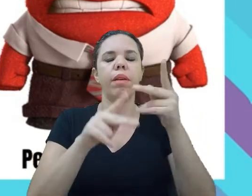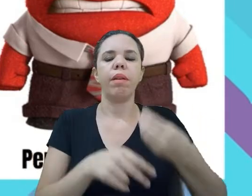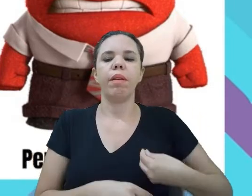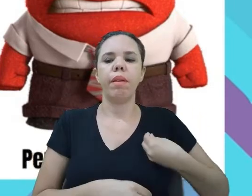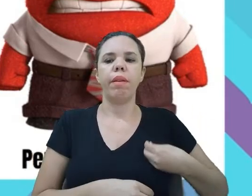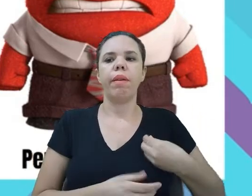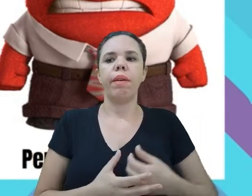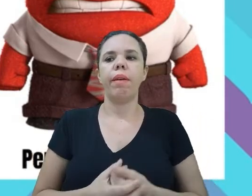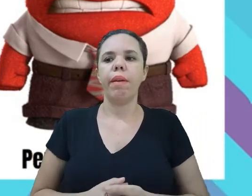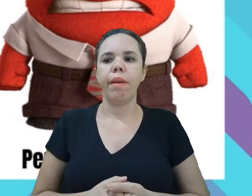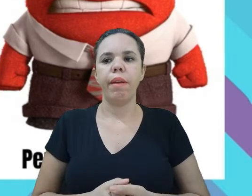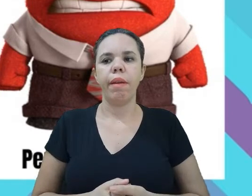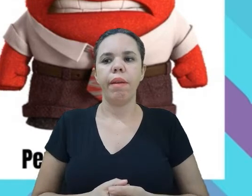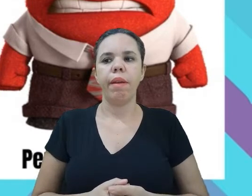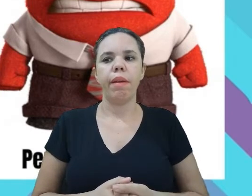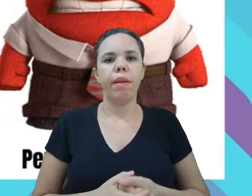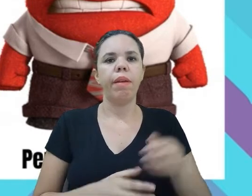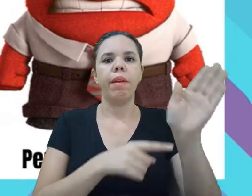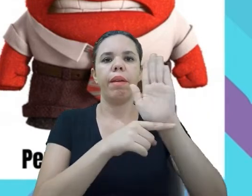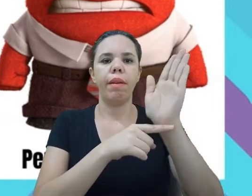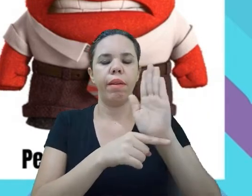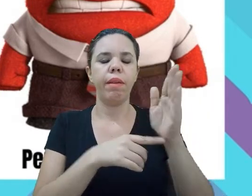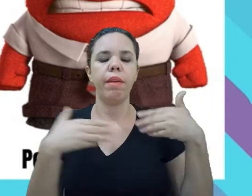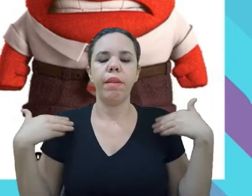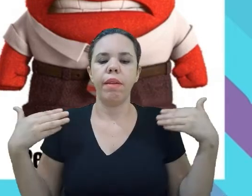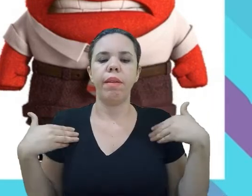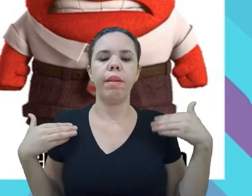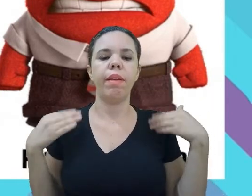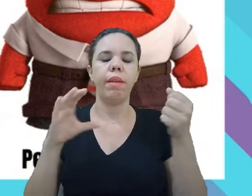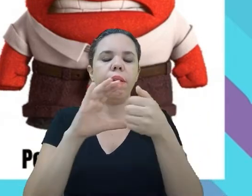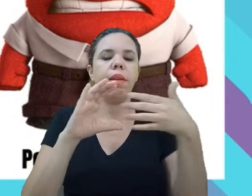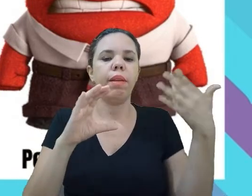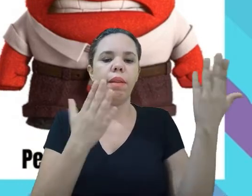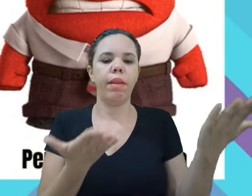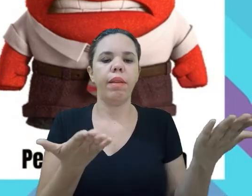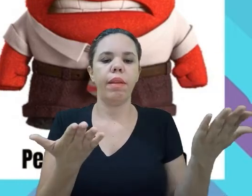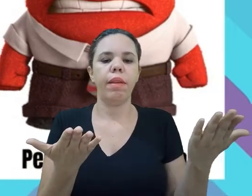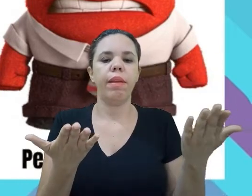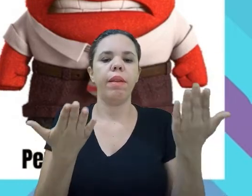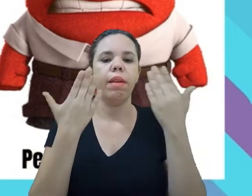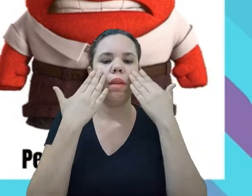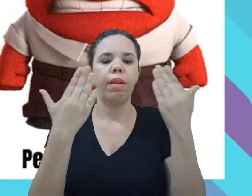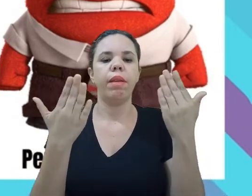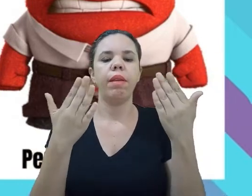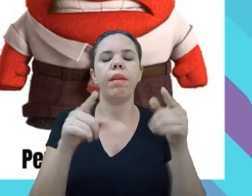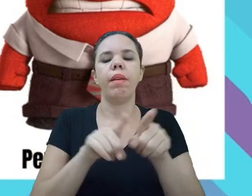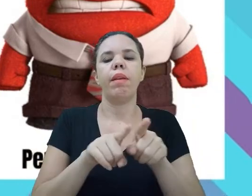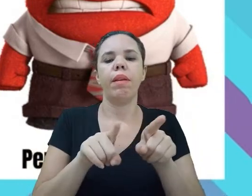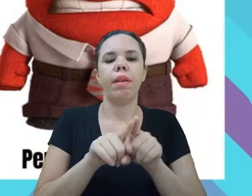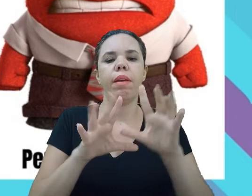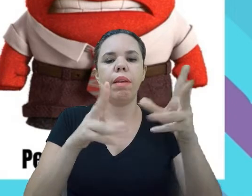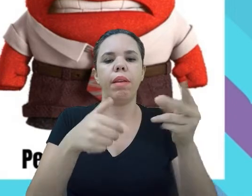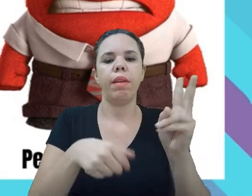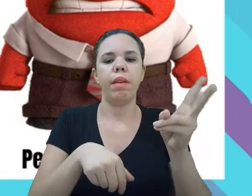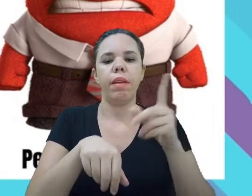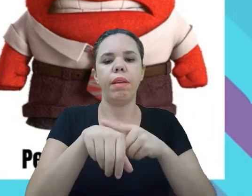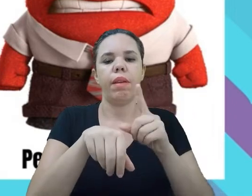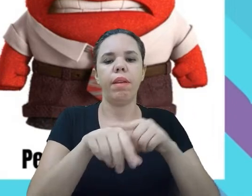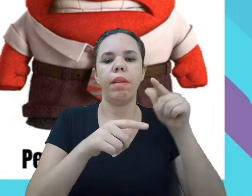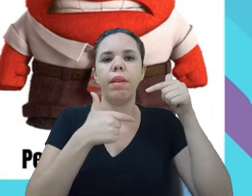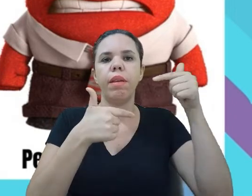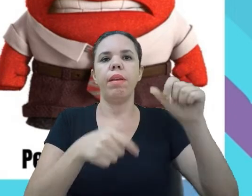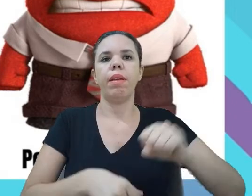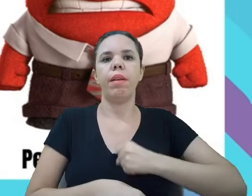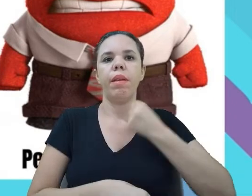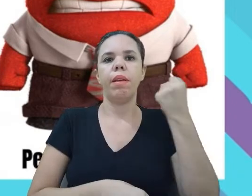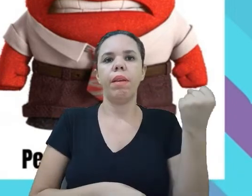ao painel de controle. Me refiro ao posicionamento e ao controle propriamente dito. Há um conflito constante